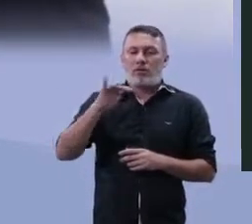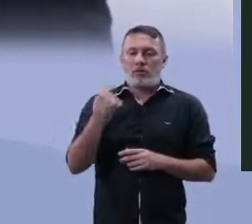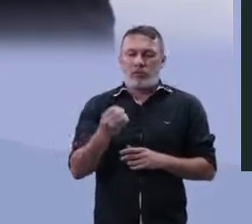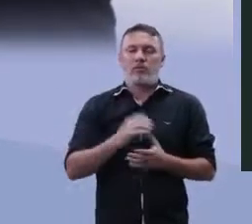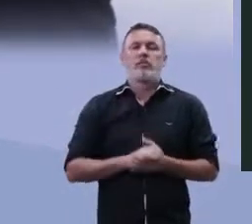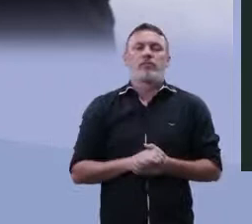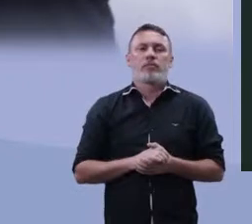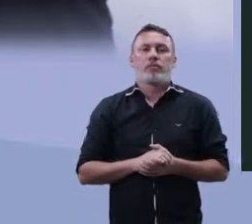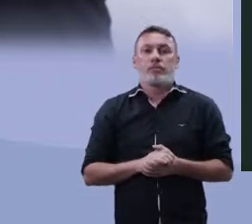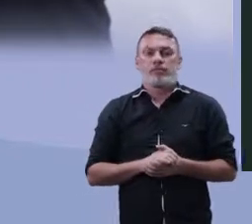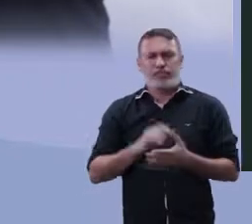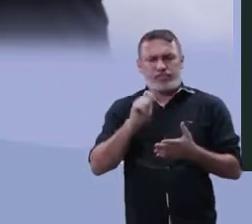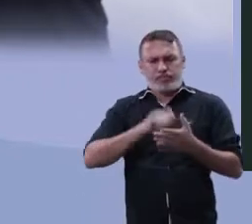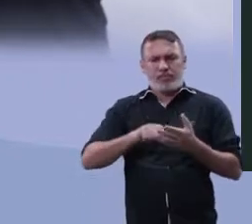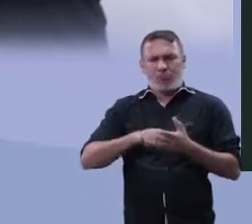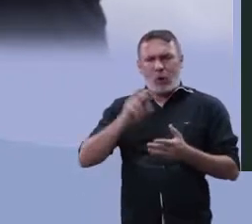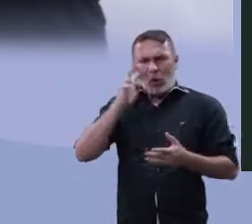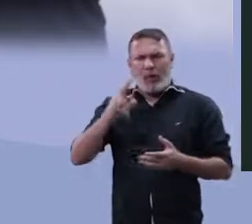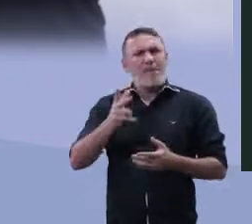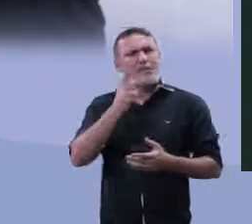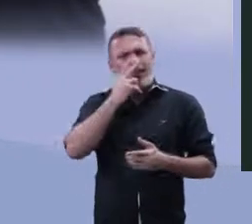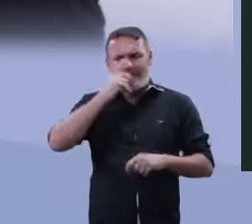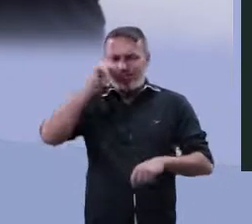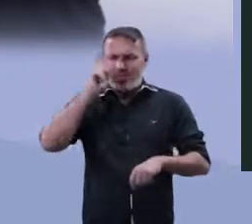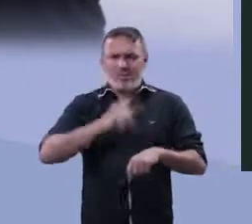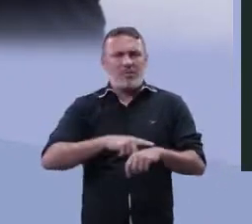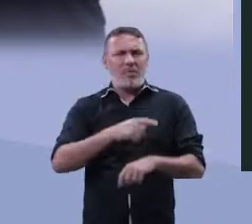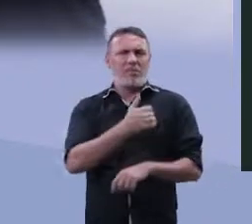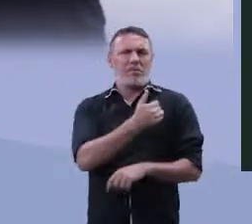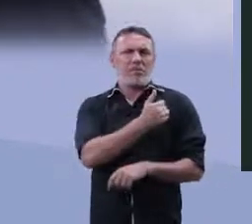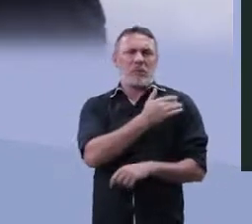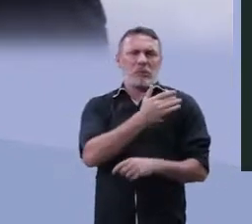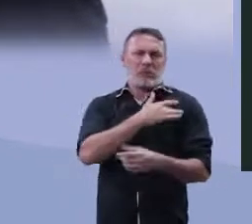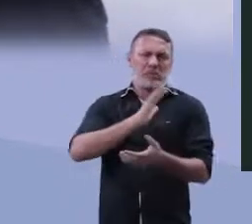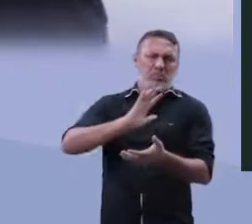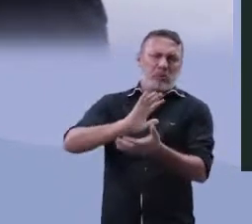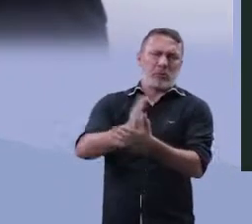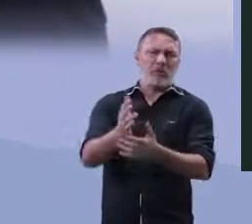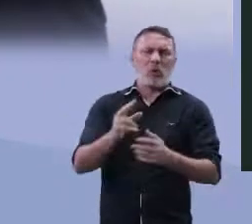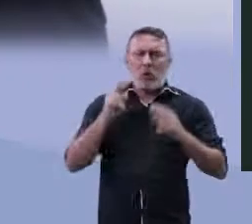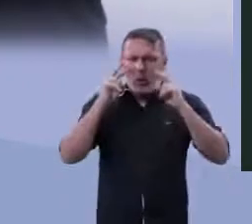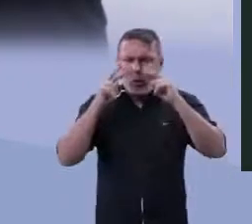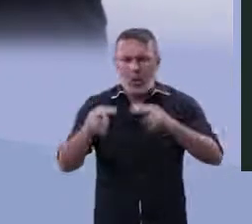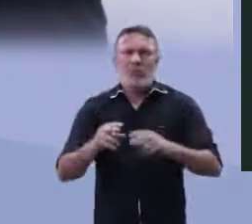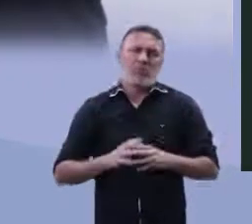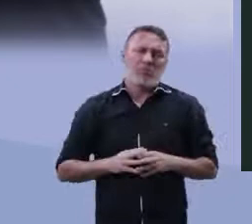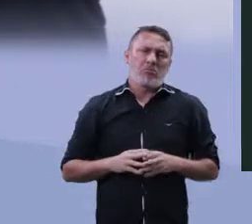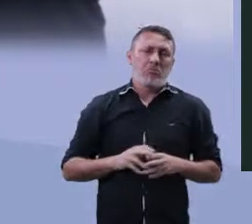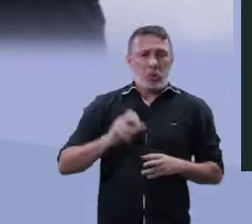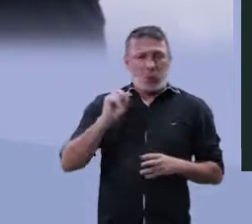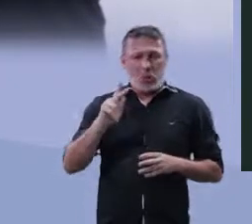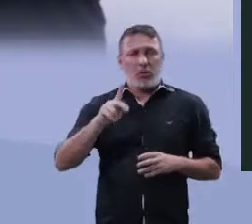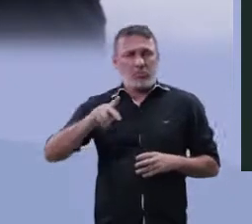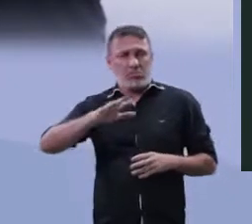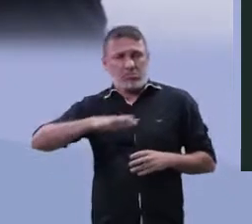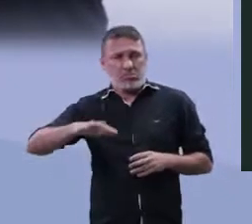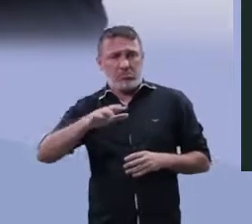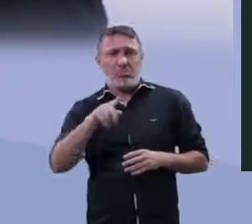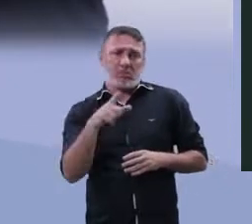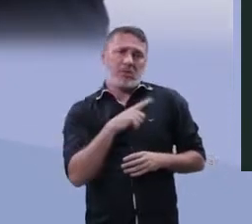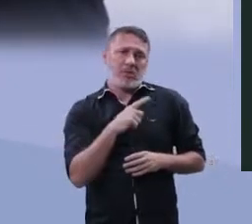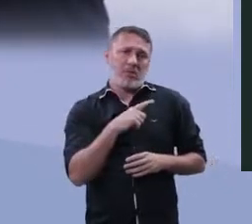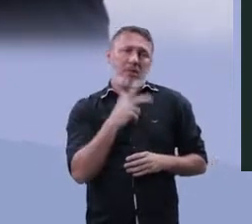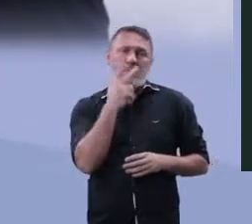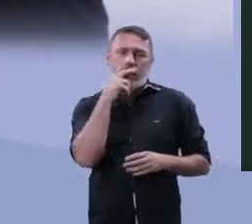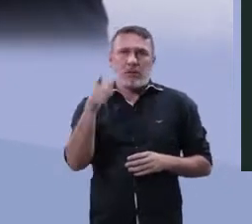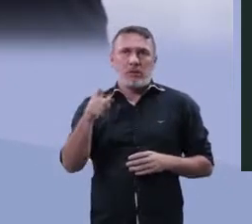né, ele tem uma visão extremamente preconceituosa, mostrando esse sertanejo, tudo bem, é antes de tudo um